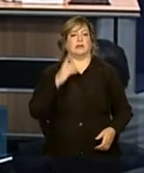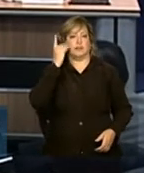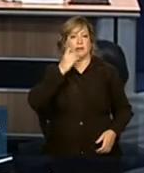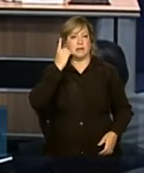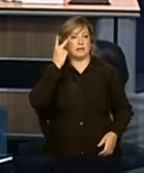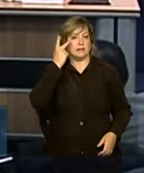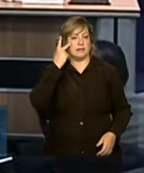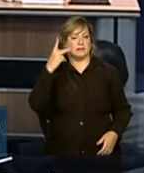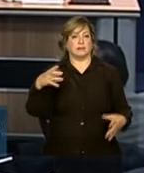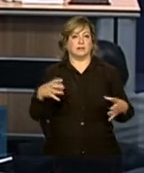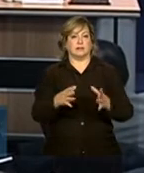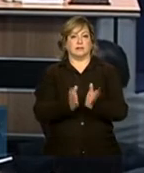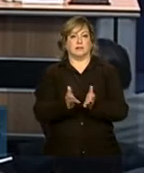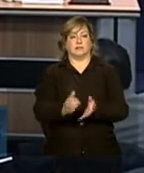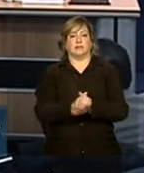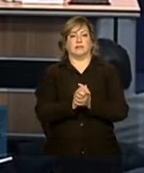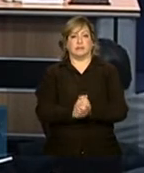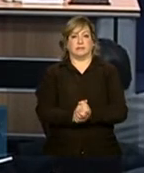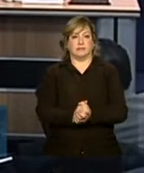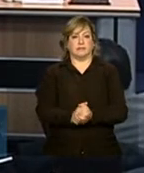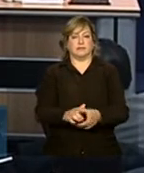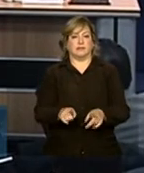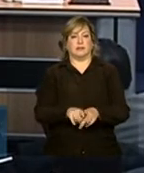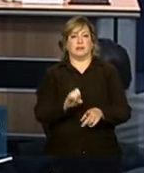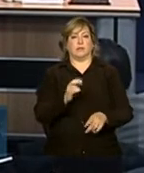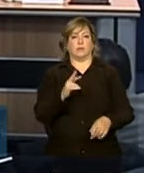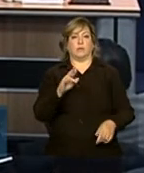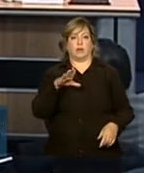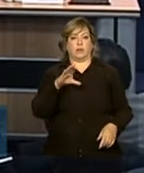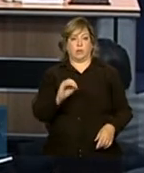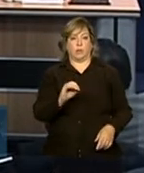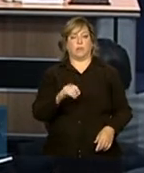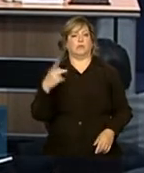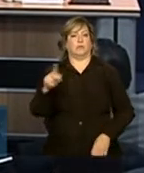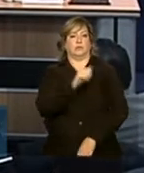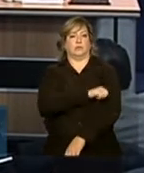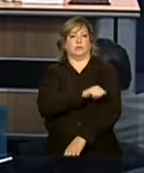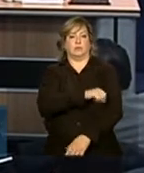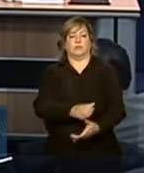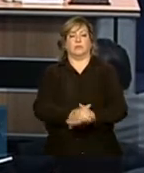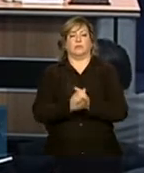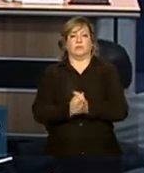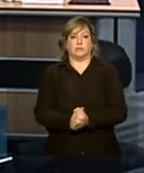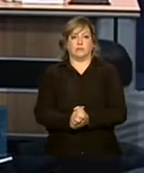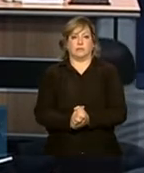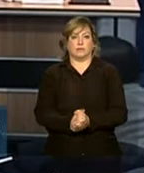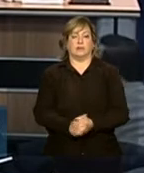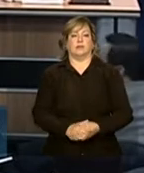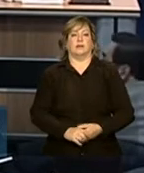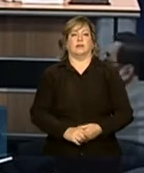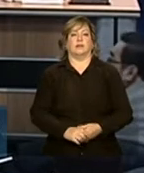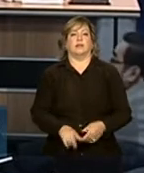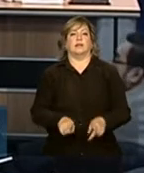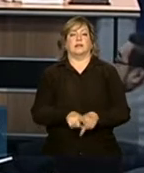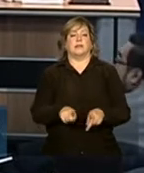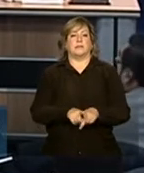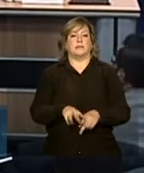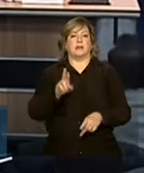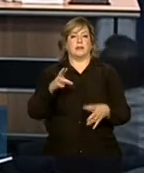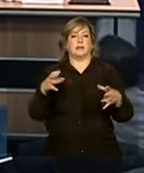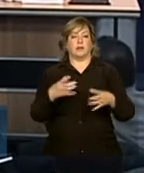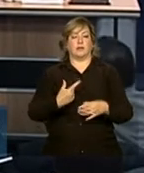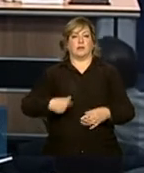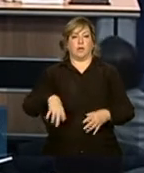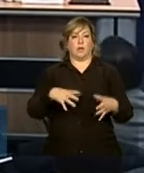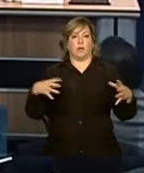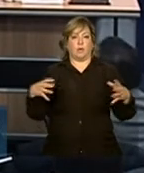São Paulo Deputado Eurico Júnior do Rio de Janeiro a nossa representação da